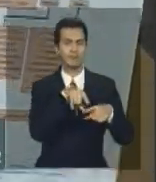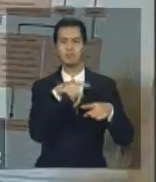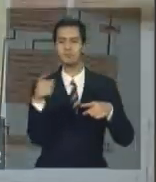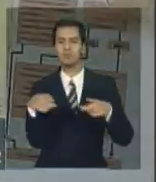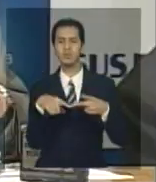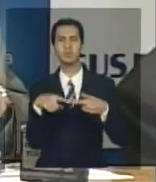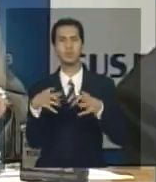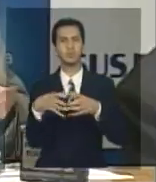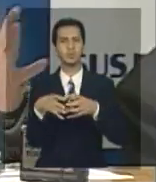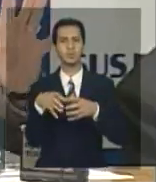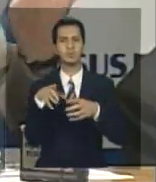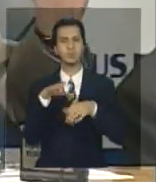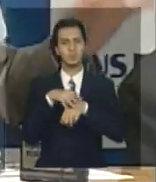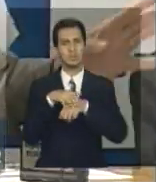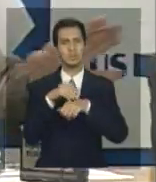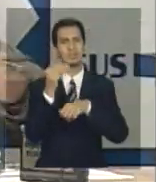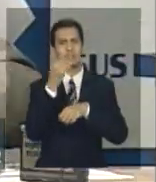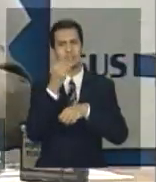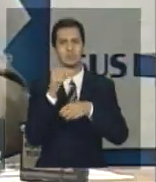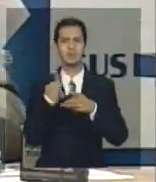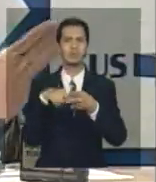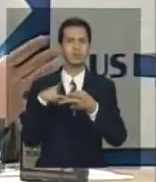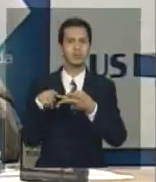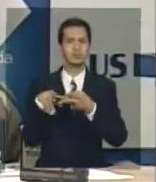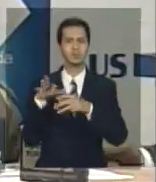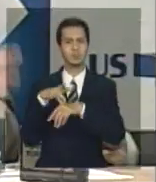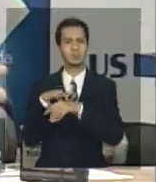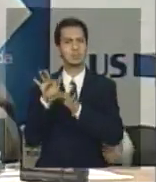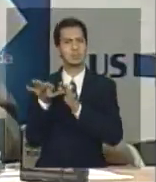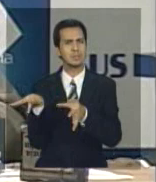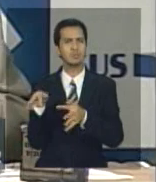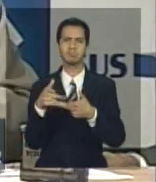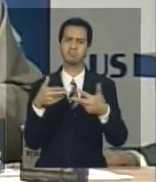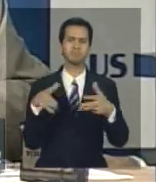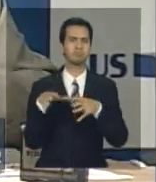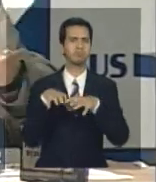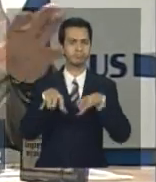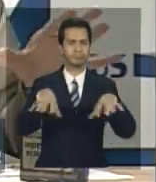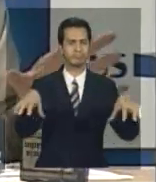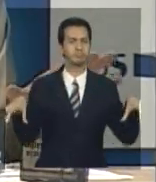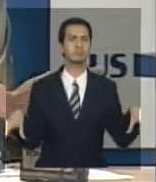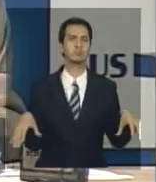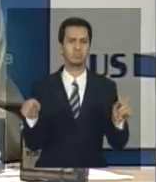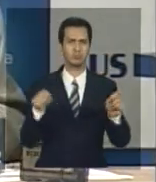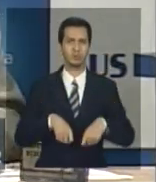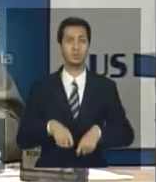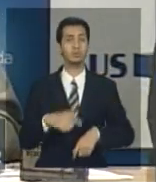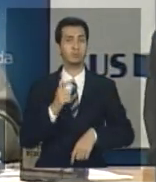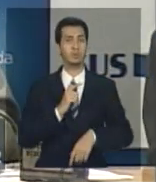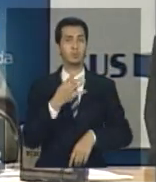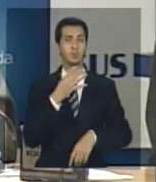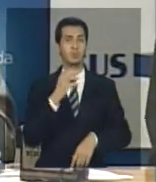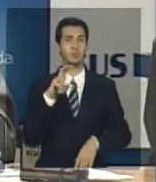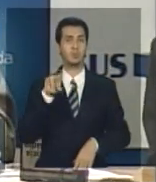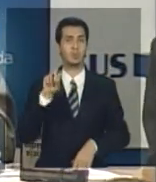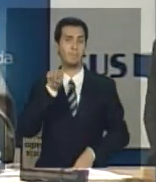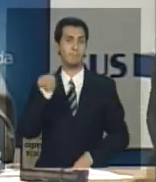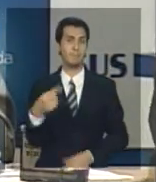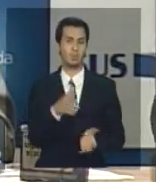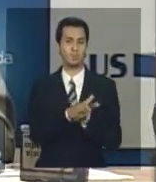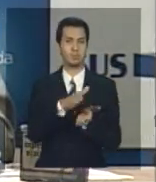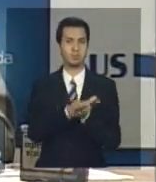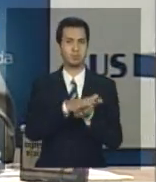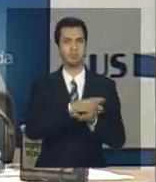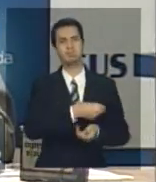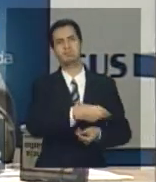do quadro e a morte, né? Então, isso, tem, além de estar no site, tem 450 mil sendo distribuídos aí para